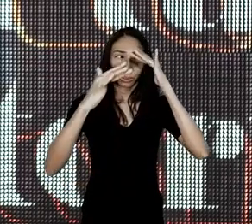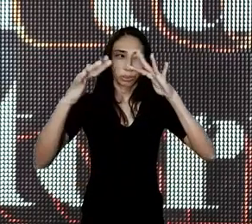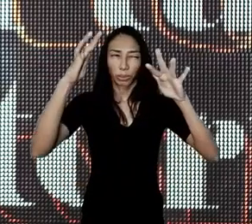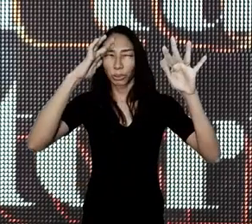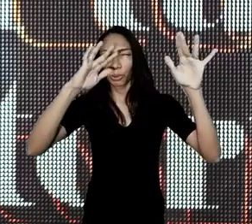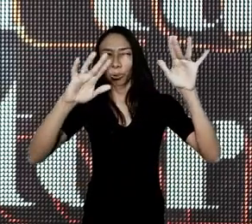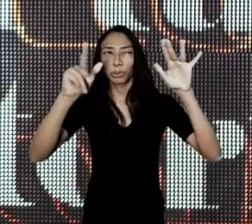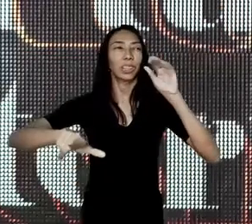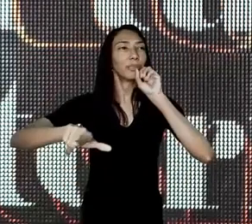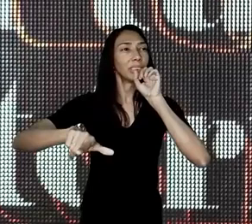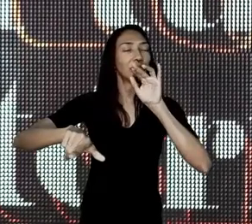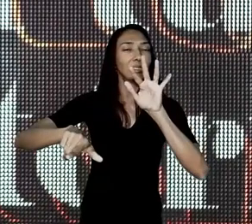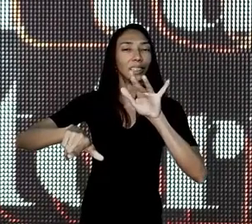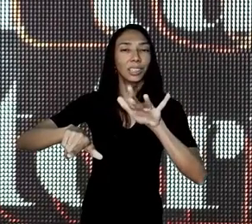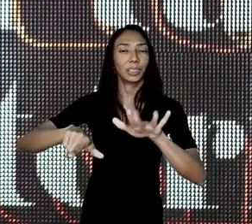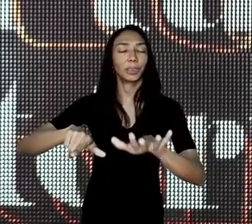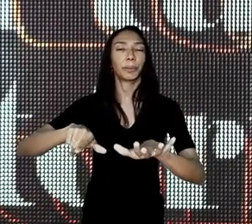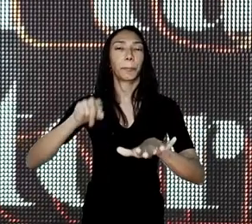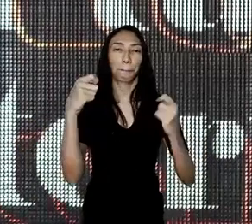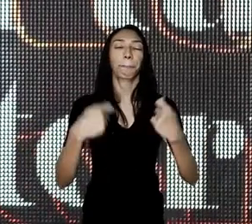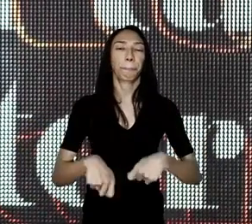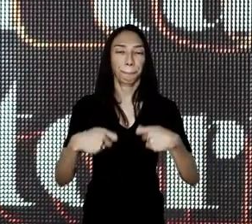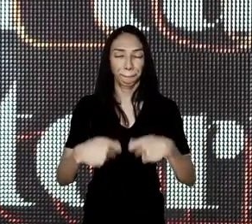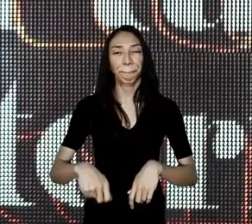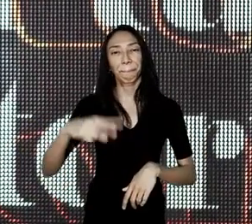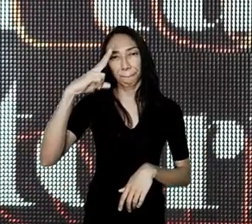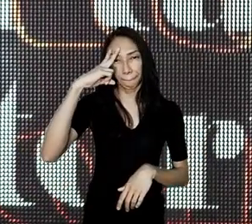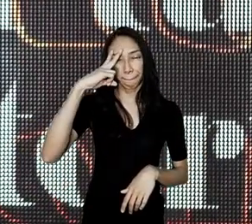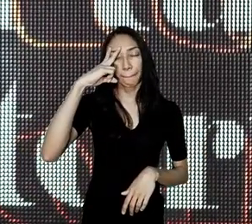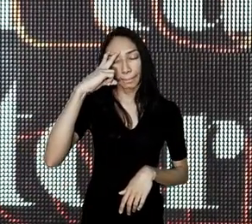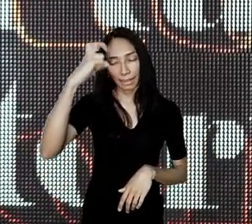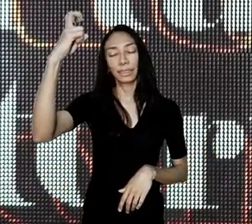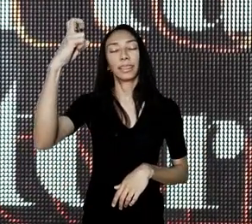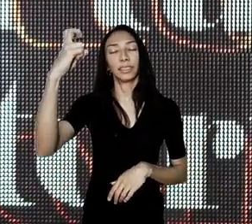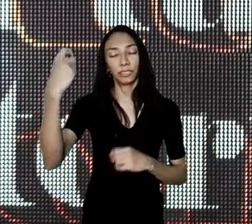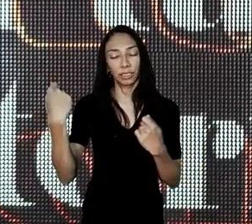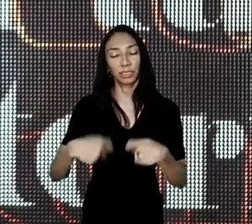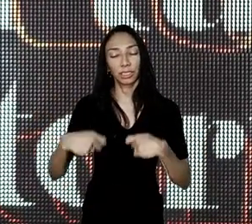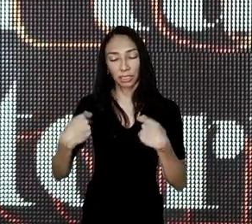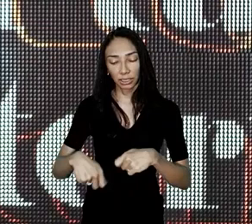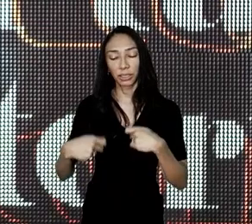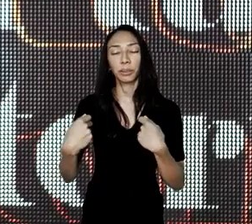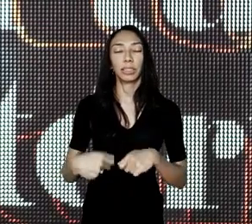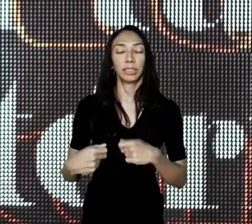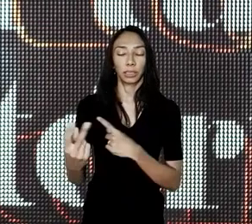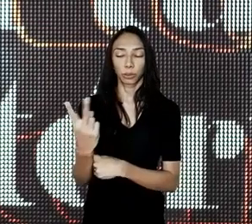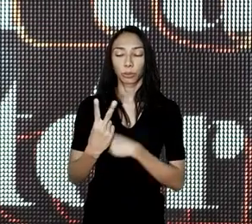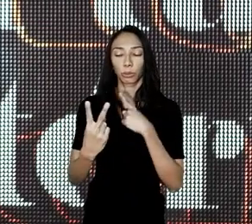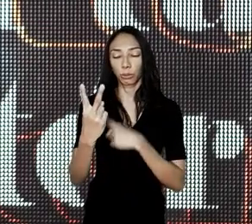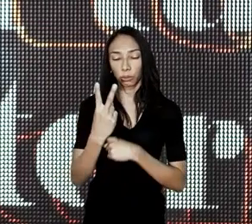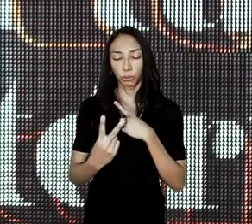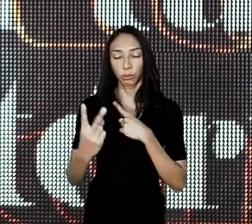Deus já tem feito tanto em você. Mas você precisa de sabedoria para guardar, para proteger, para alimentar.